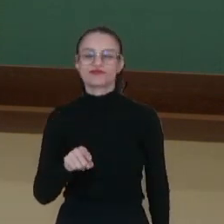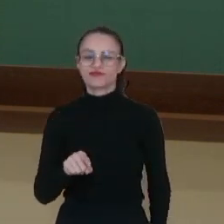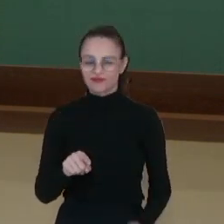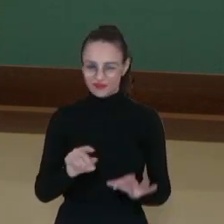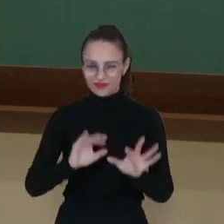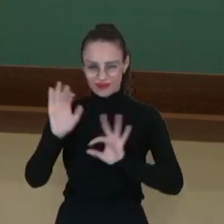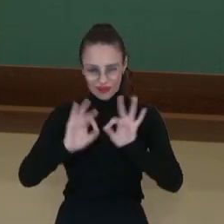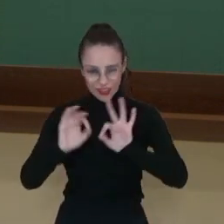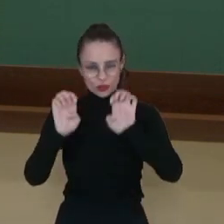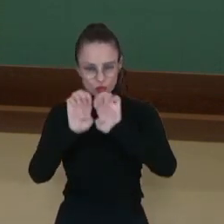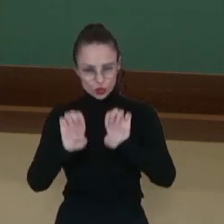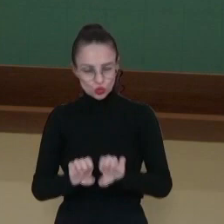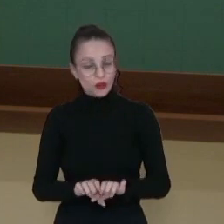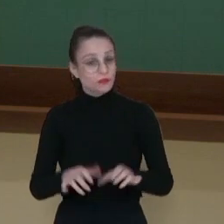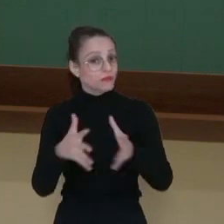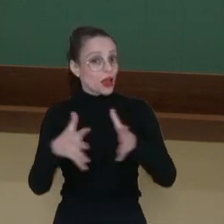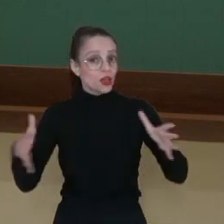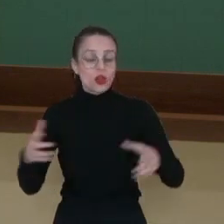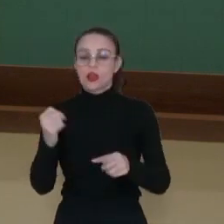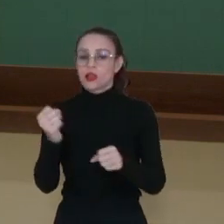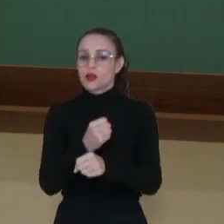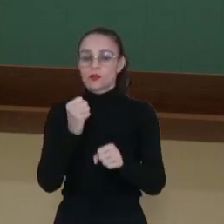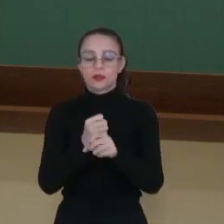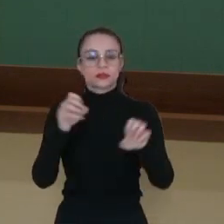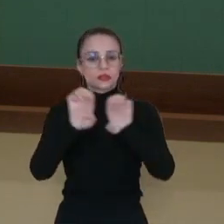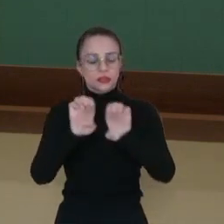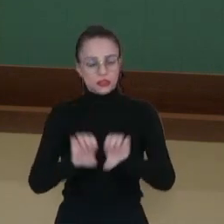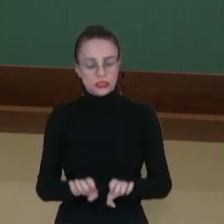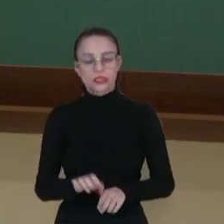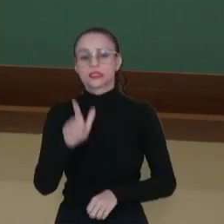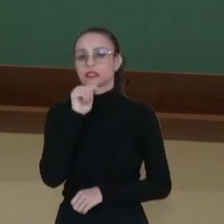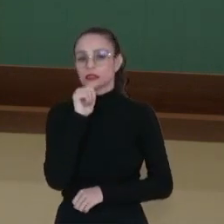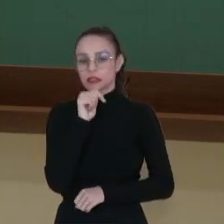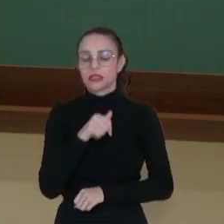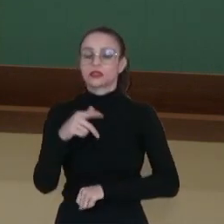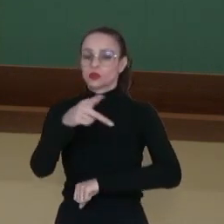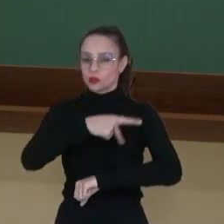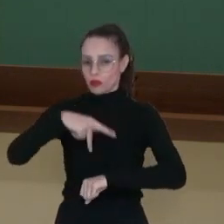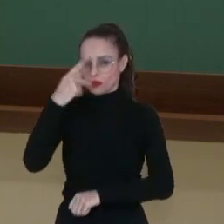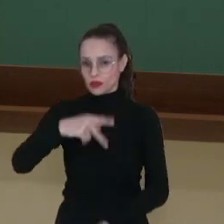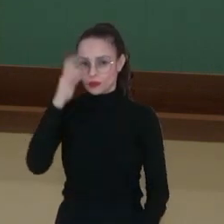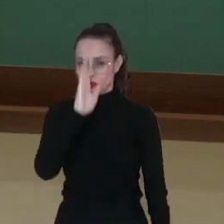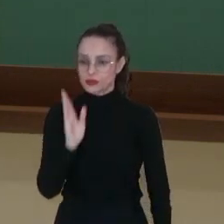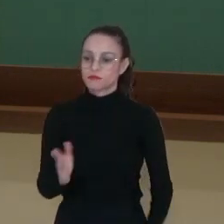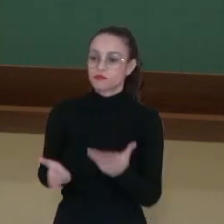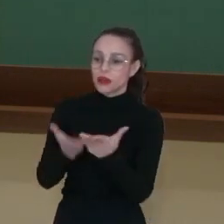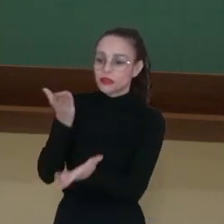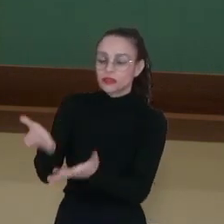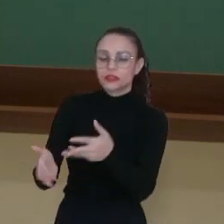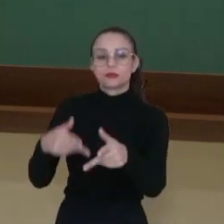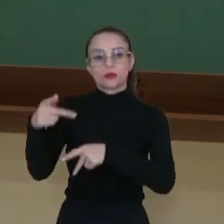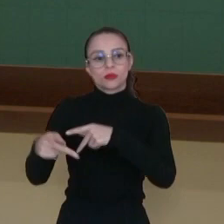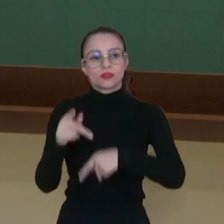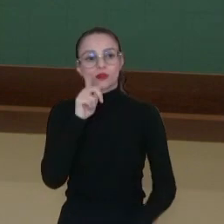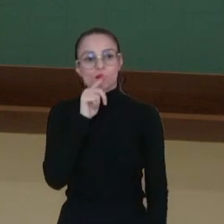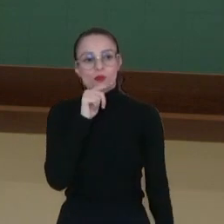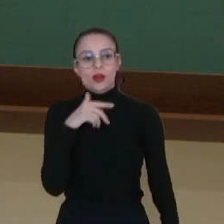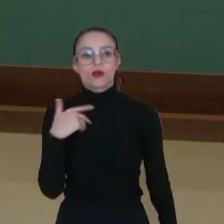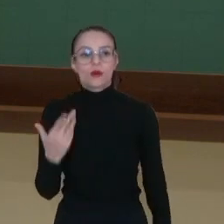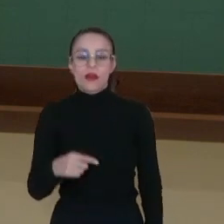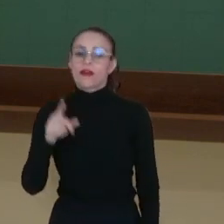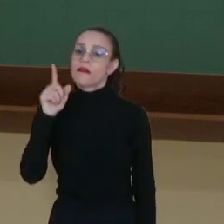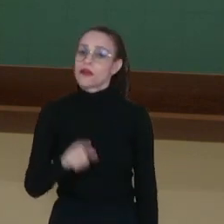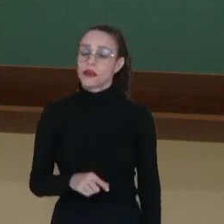é a maior obra de infraestrutura hídrica do país para atender a população com água, né? Então, é